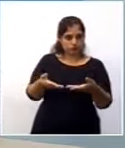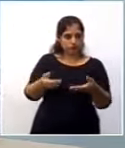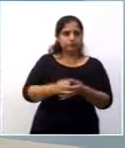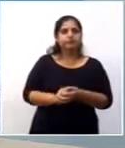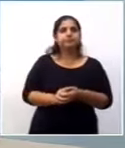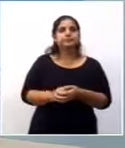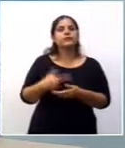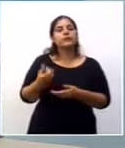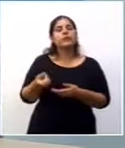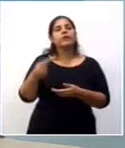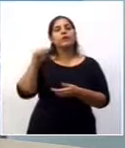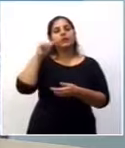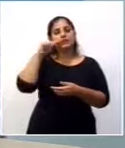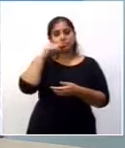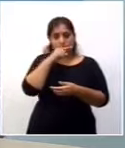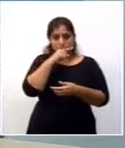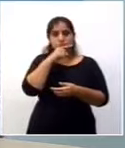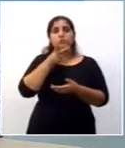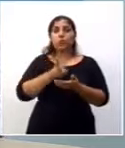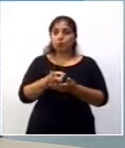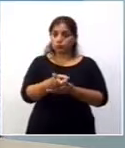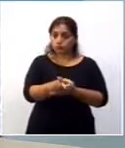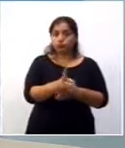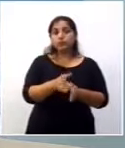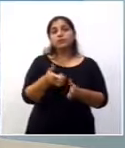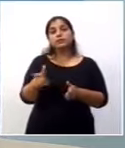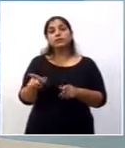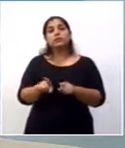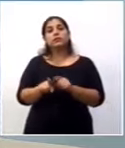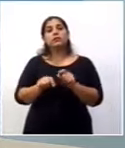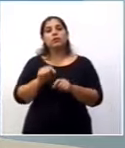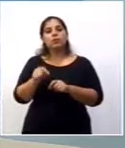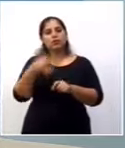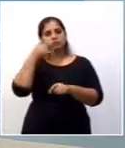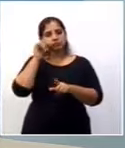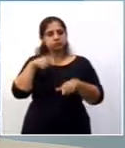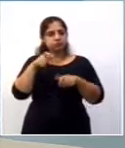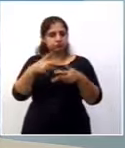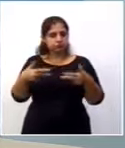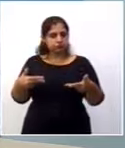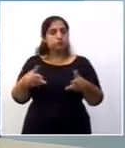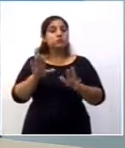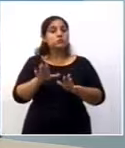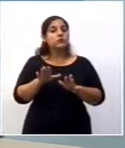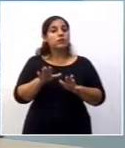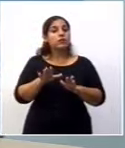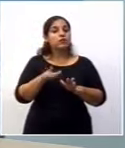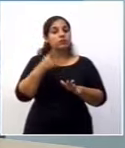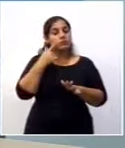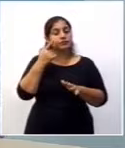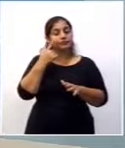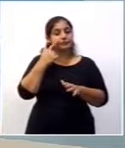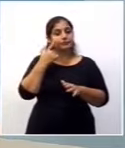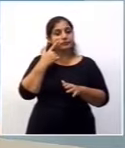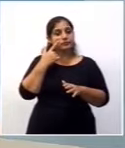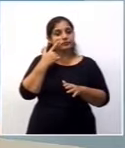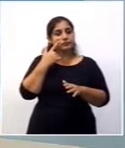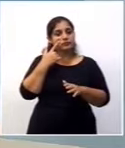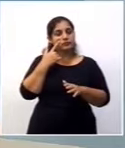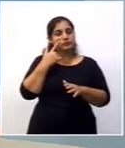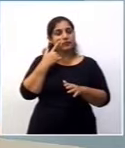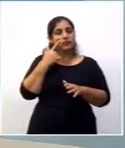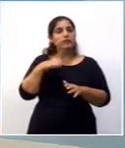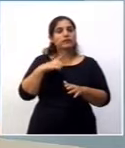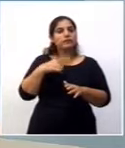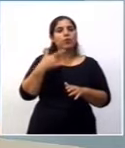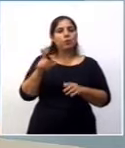agora, a cana-de-açúcar que prevalece e também a pecuária. Então, se a gente passar aí, nós vamos ter,